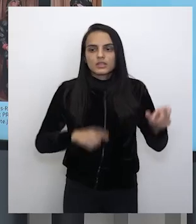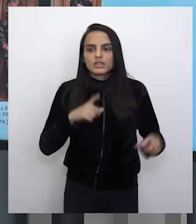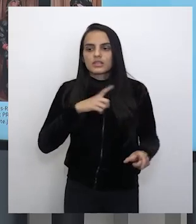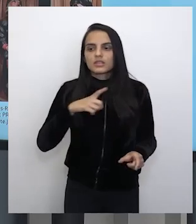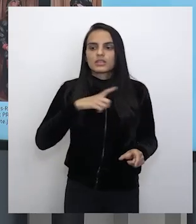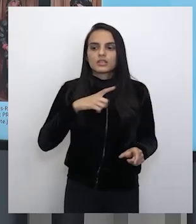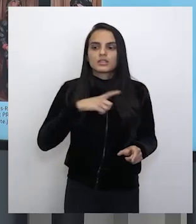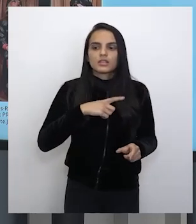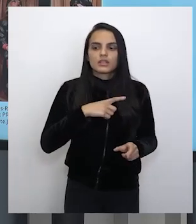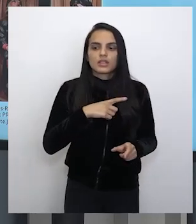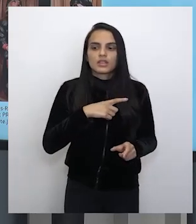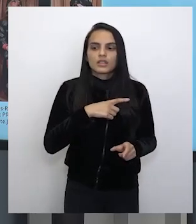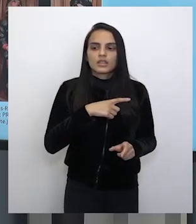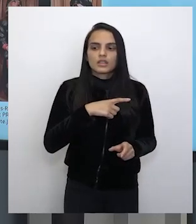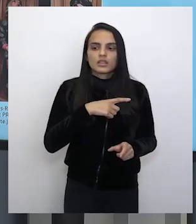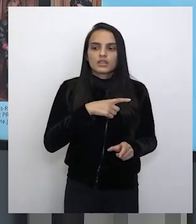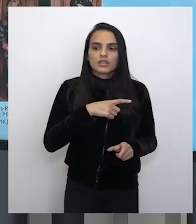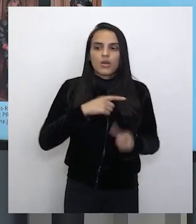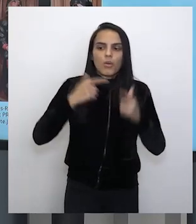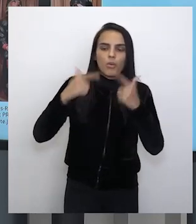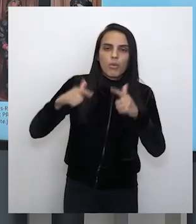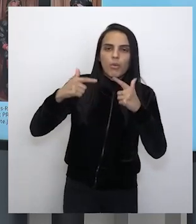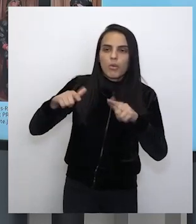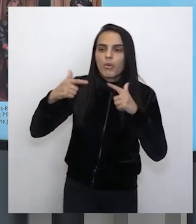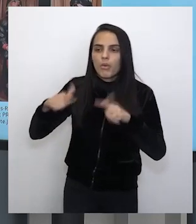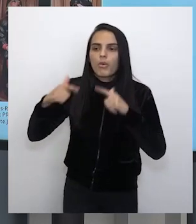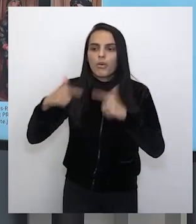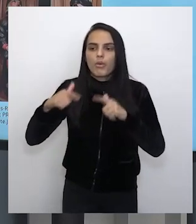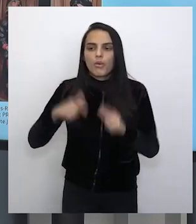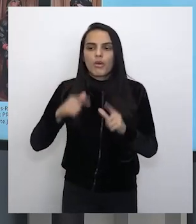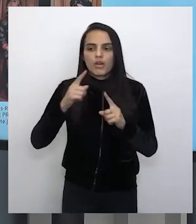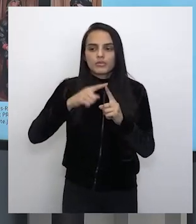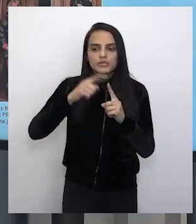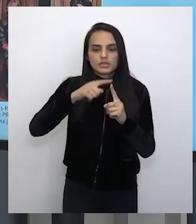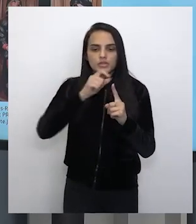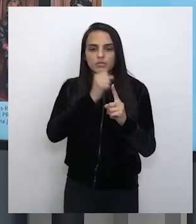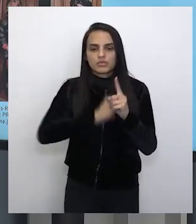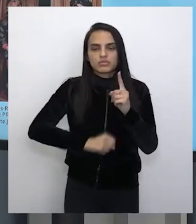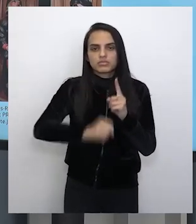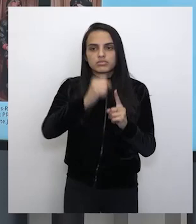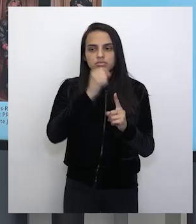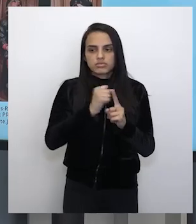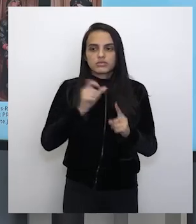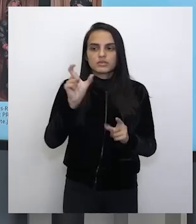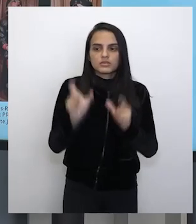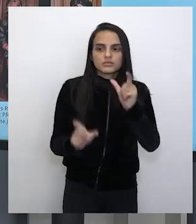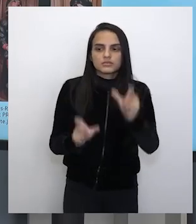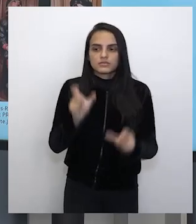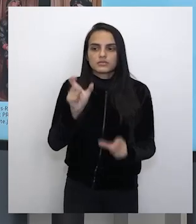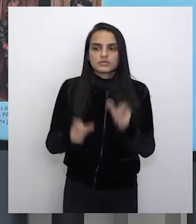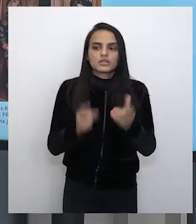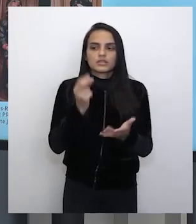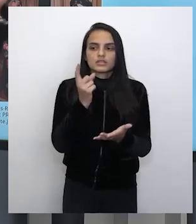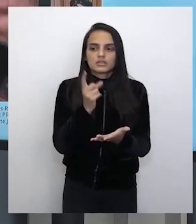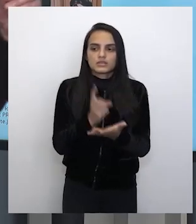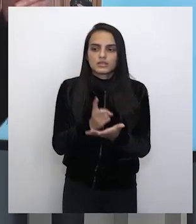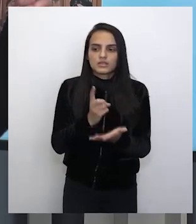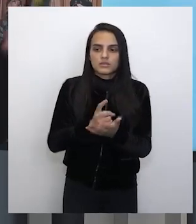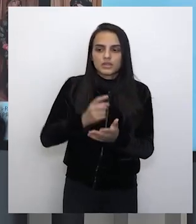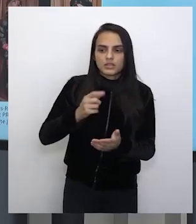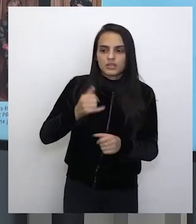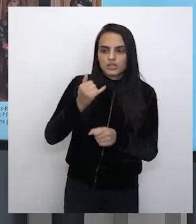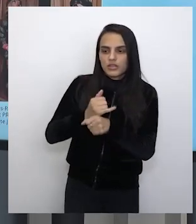função ridicularizar os tipos da sociedade. Então você tem a figura sempre dos patrões, os poderosos ou os